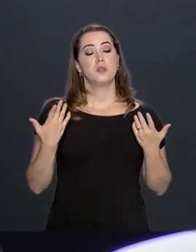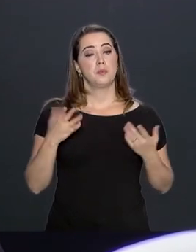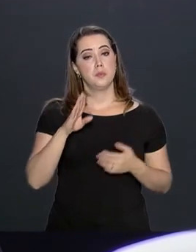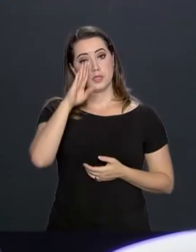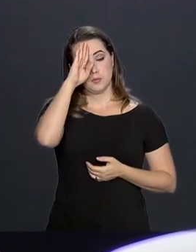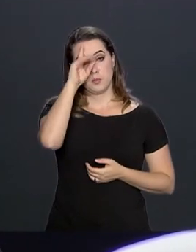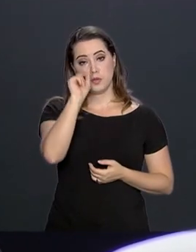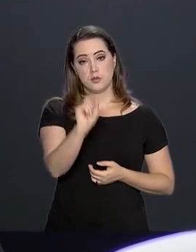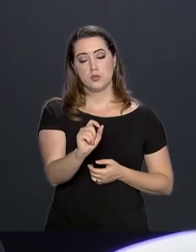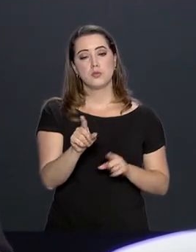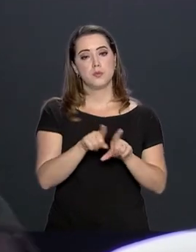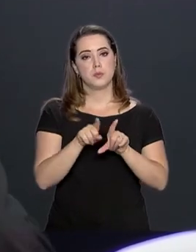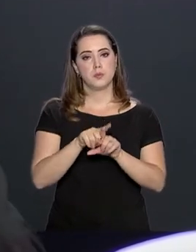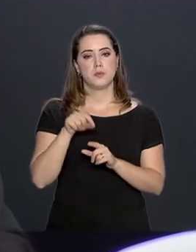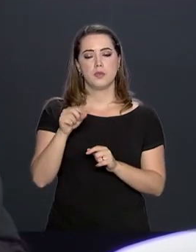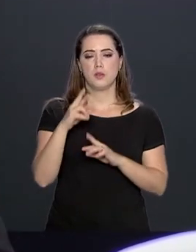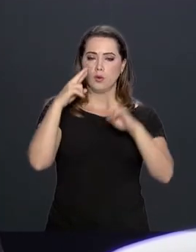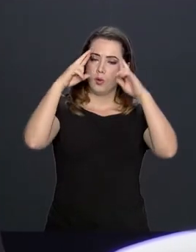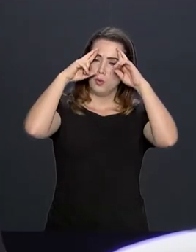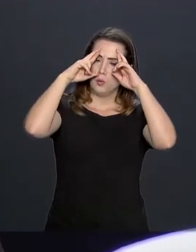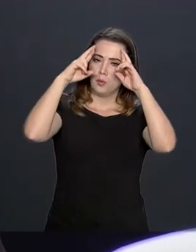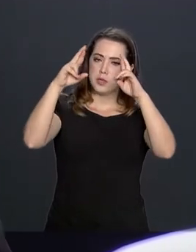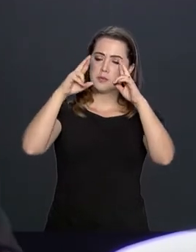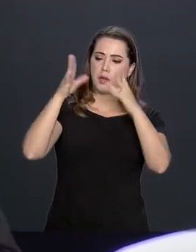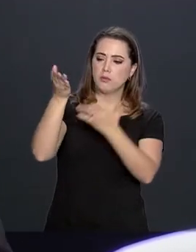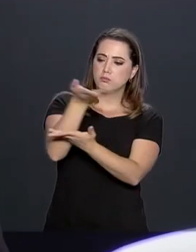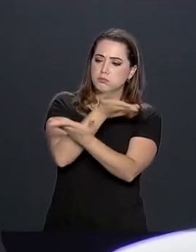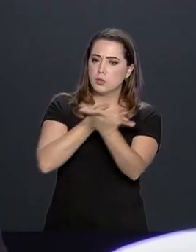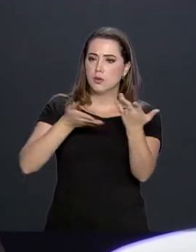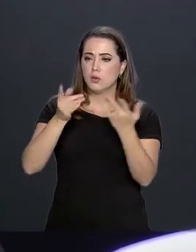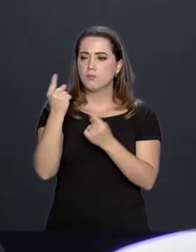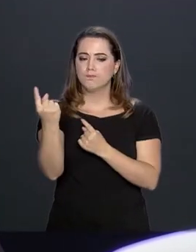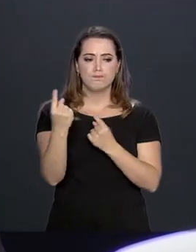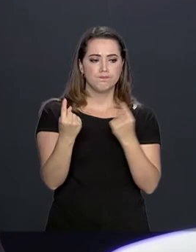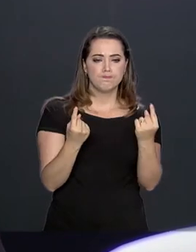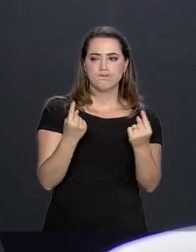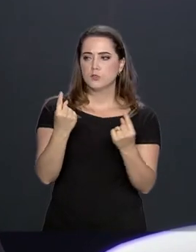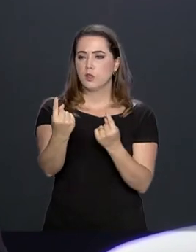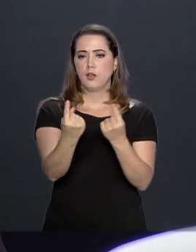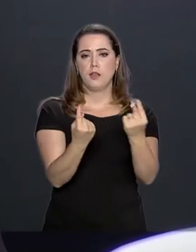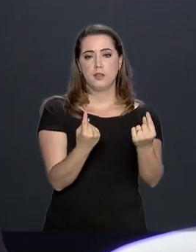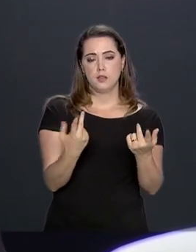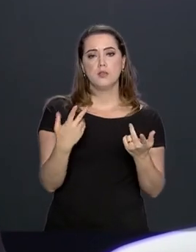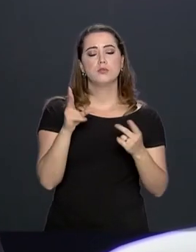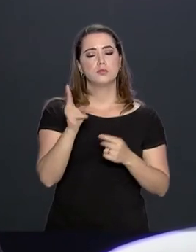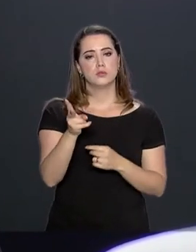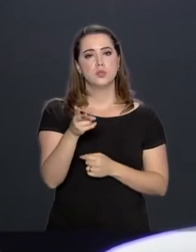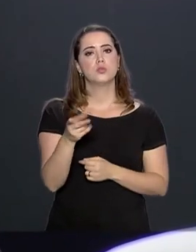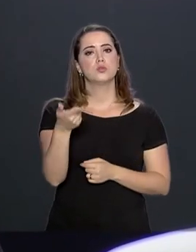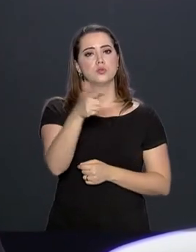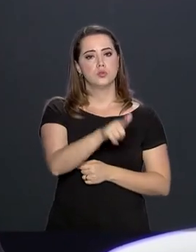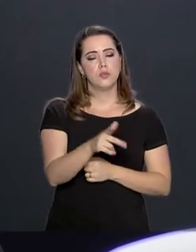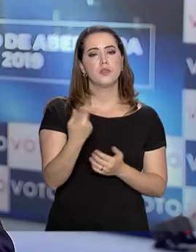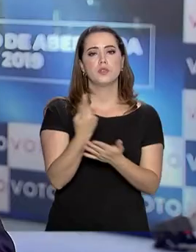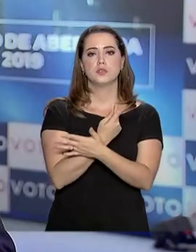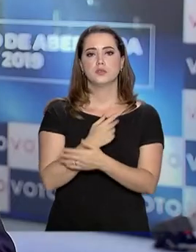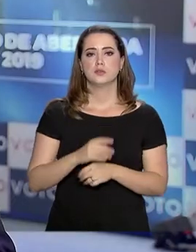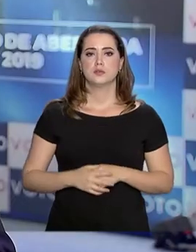principalmente, também, o respeito mútuo entre cada um dos brasileiros seja recuperado.